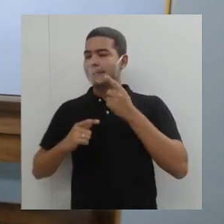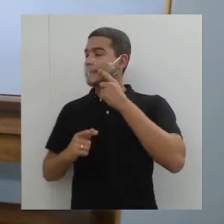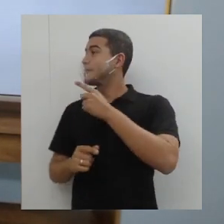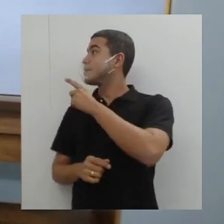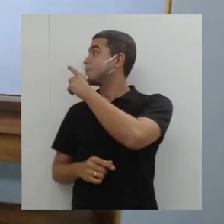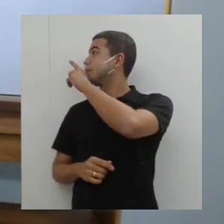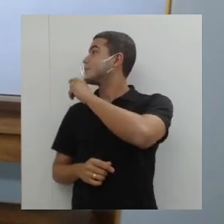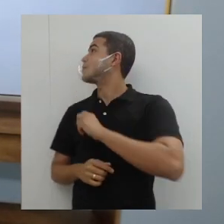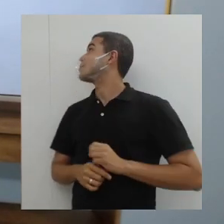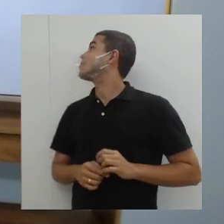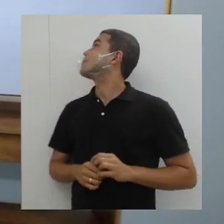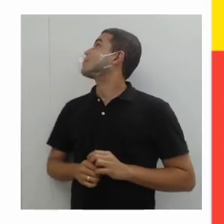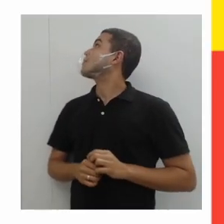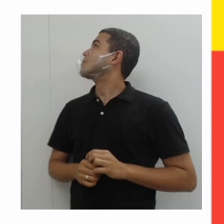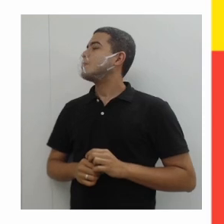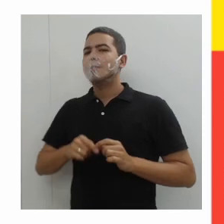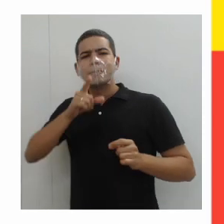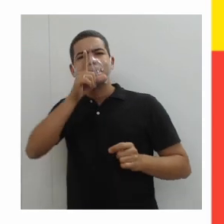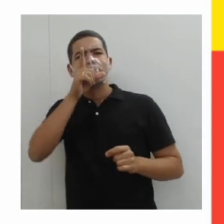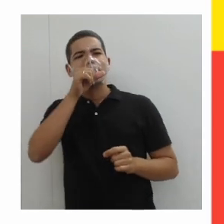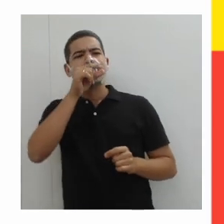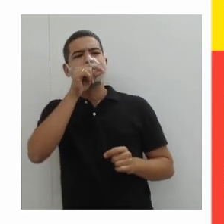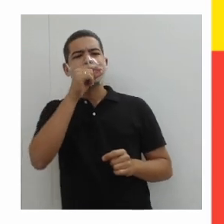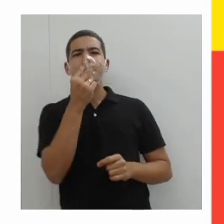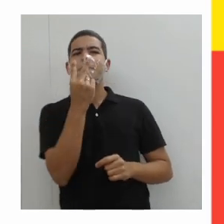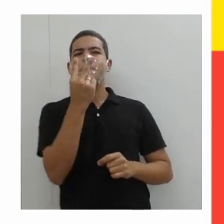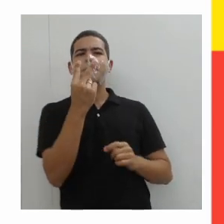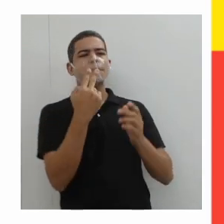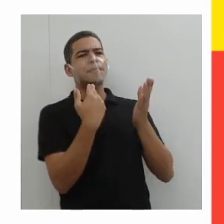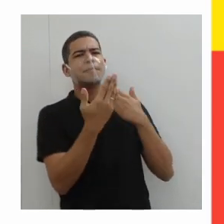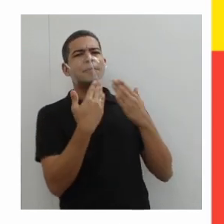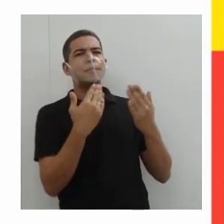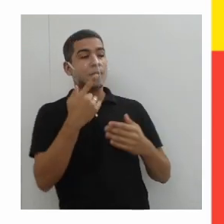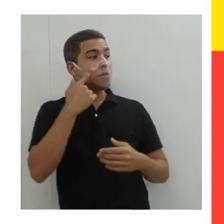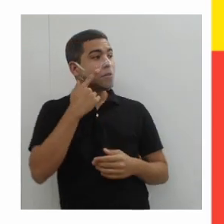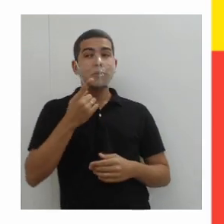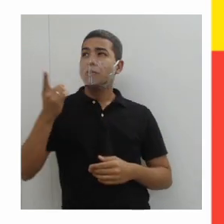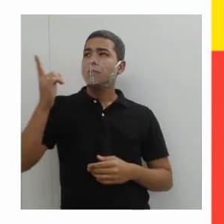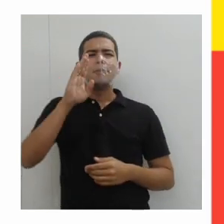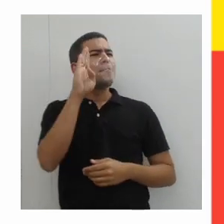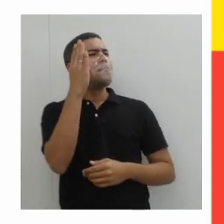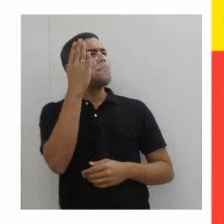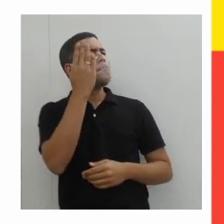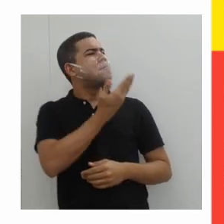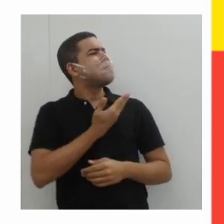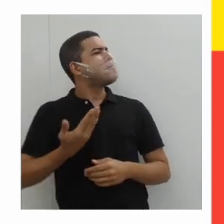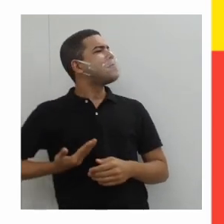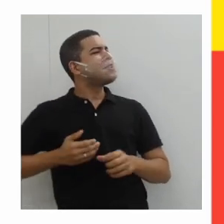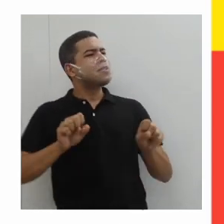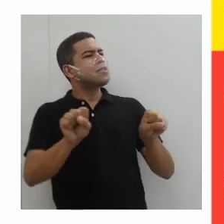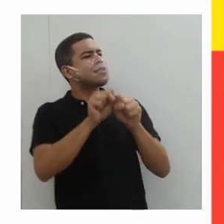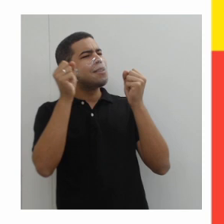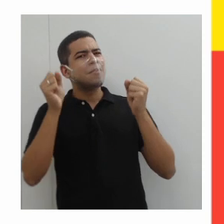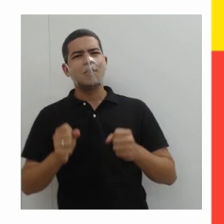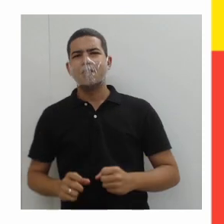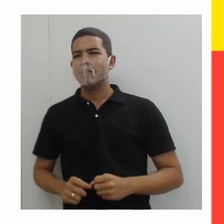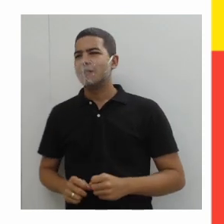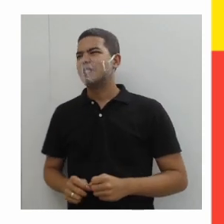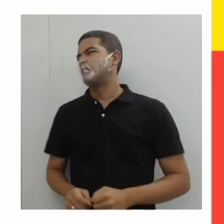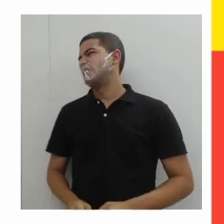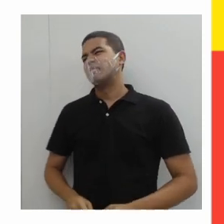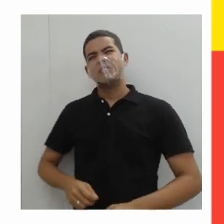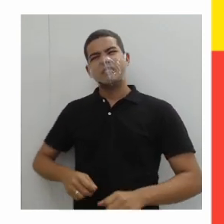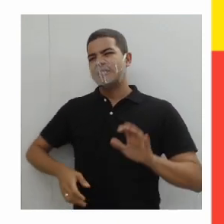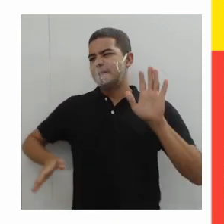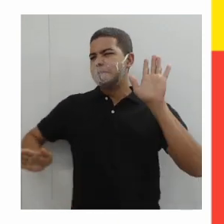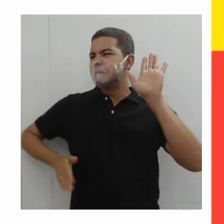gente abrir a imagem, que são dois passarinhos conversando, né? E um diz assim, você viu que destruíram o banheiro público? Aí o outro passarinho diz vândalos,